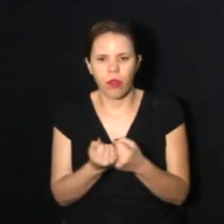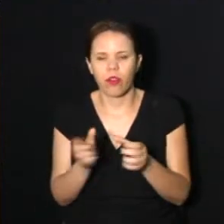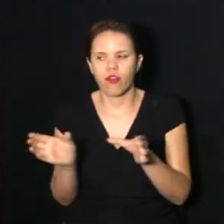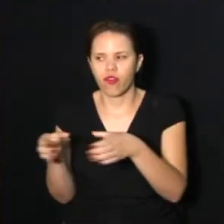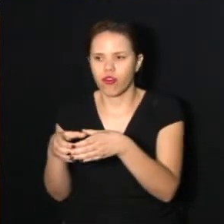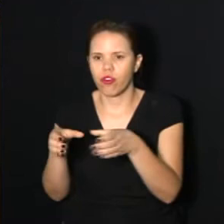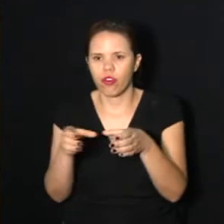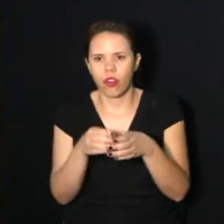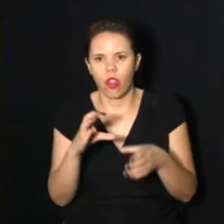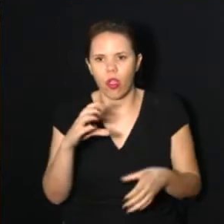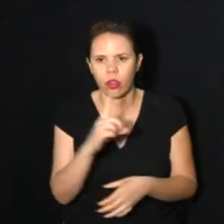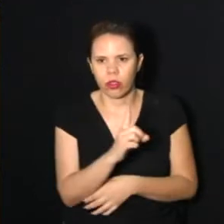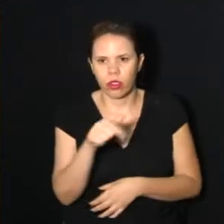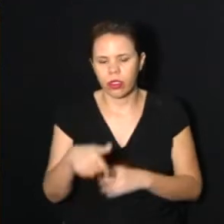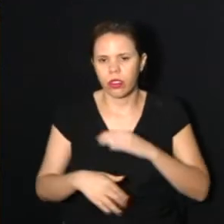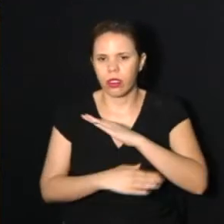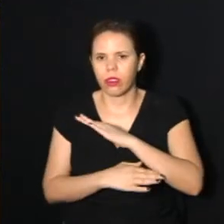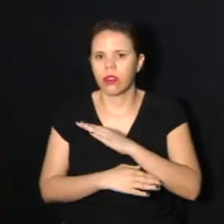Comissões.